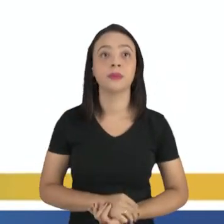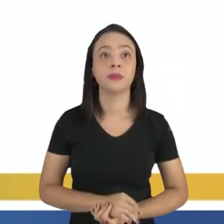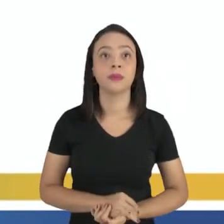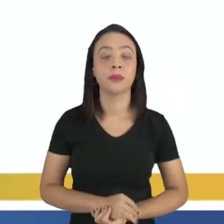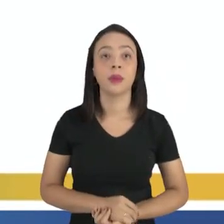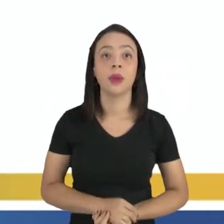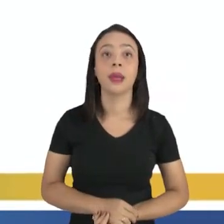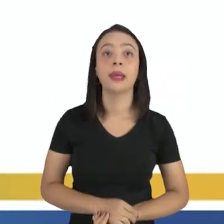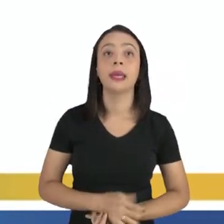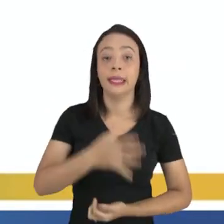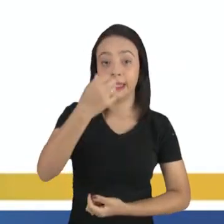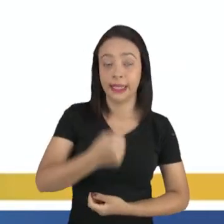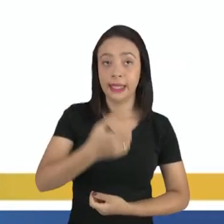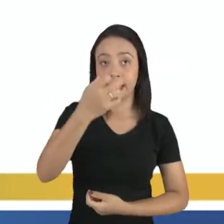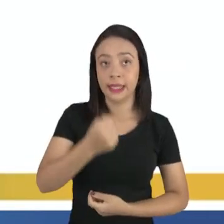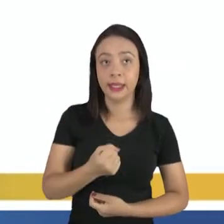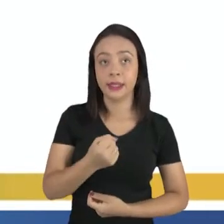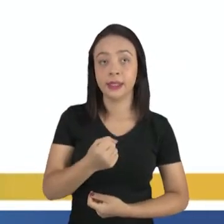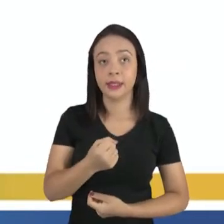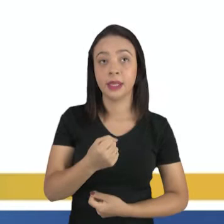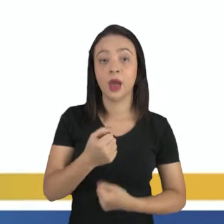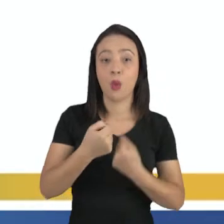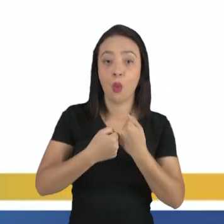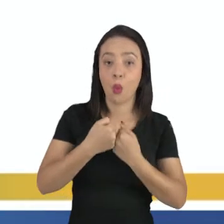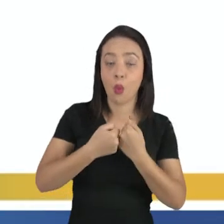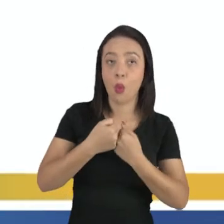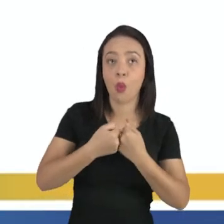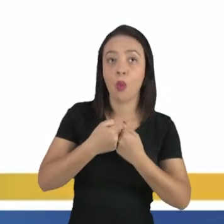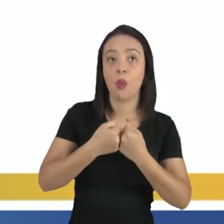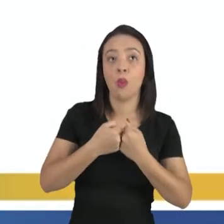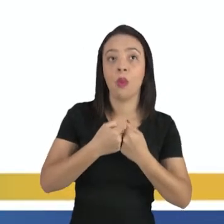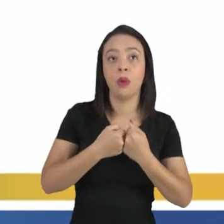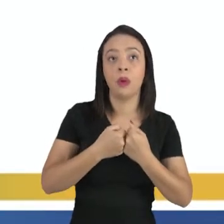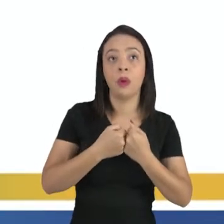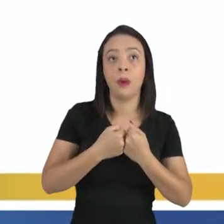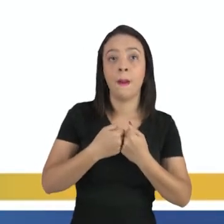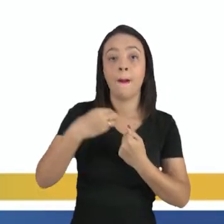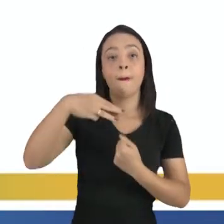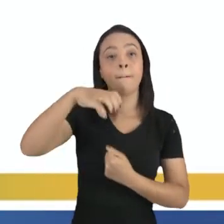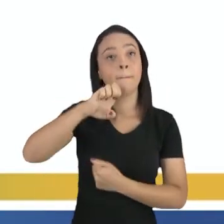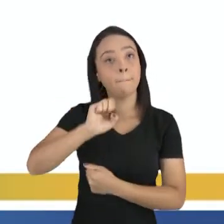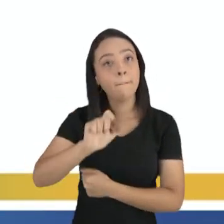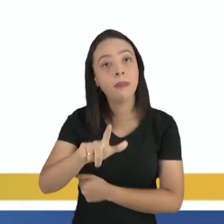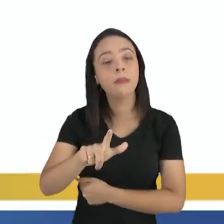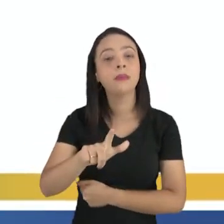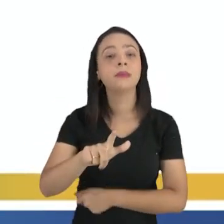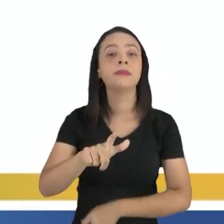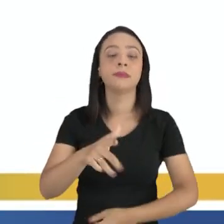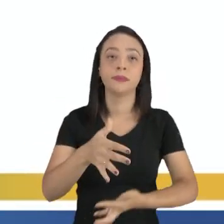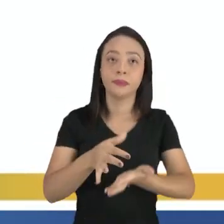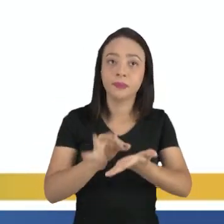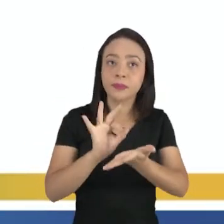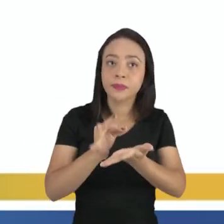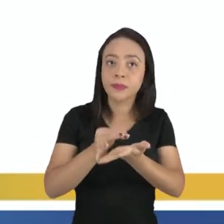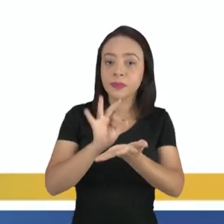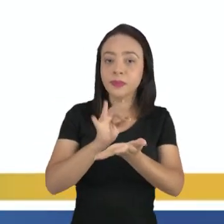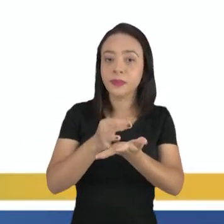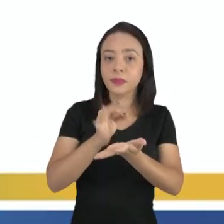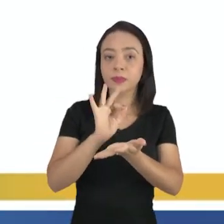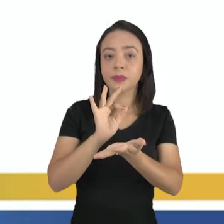milk, leite, rice, arroz, honey, mel,